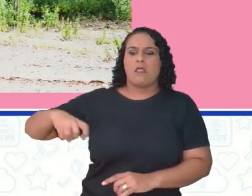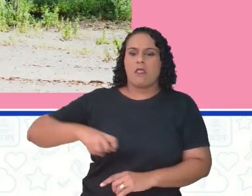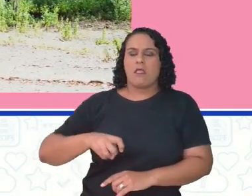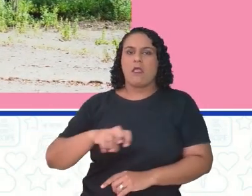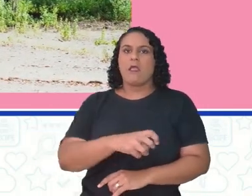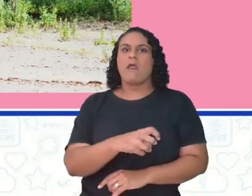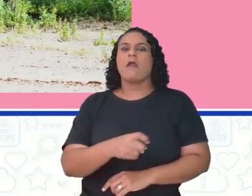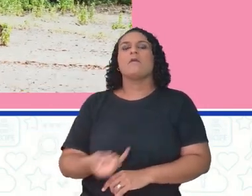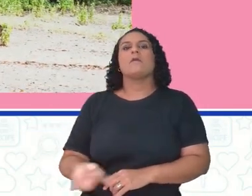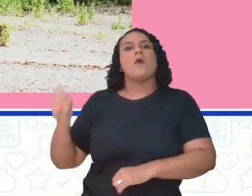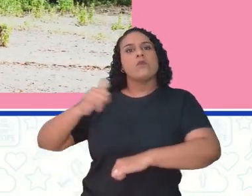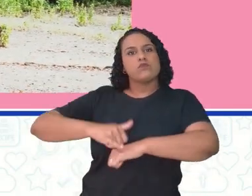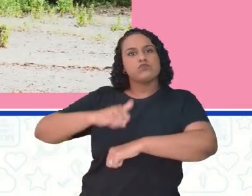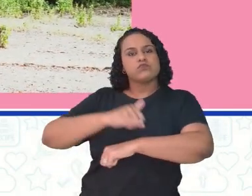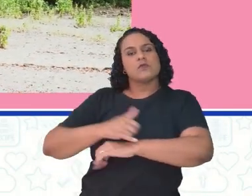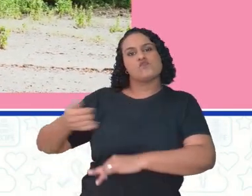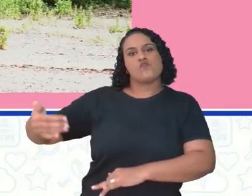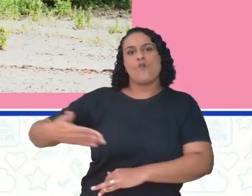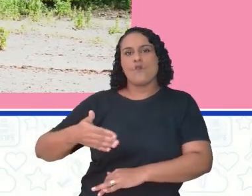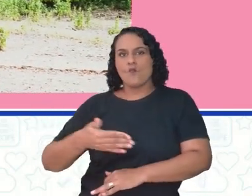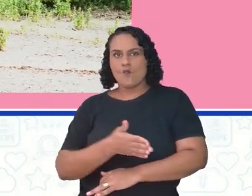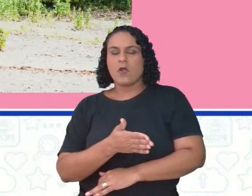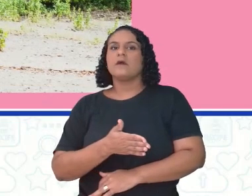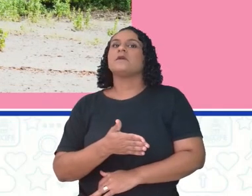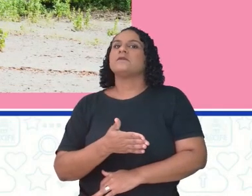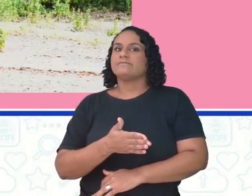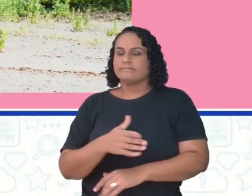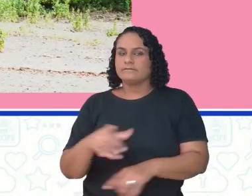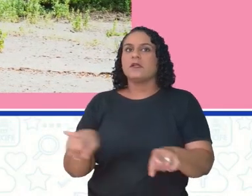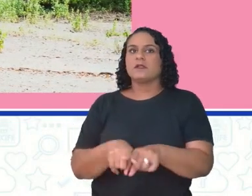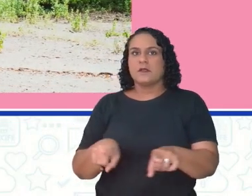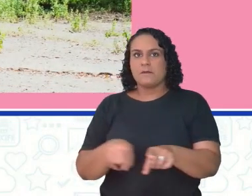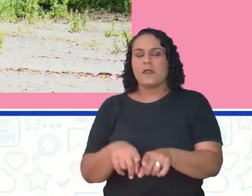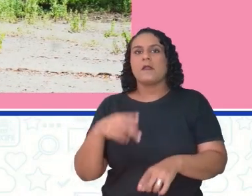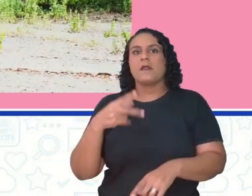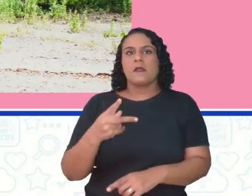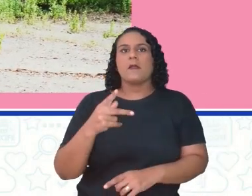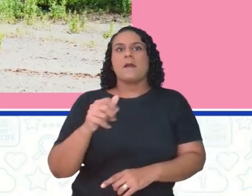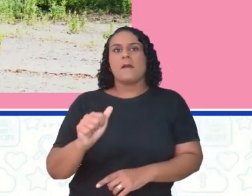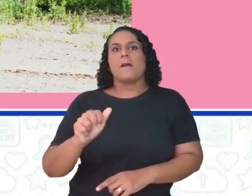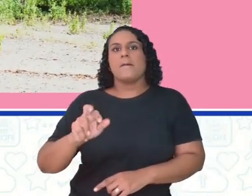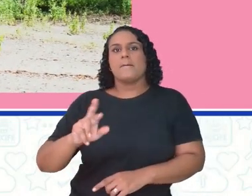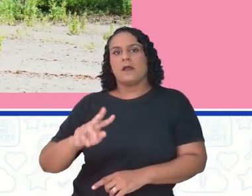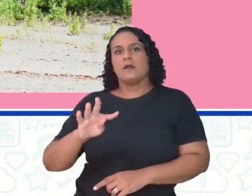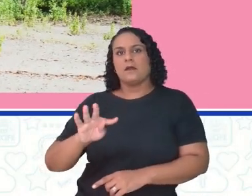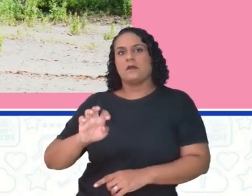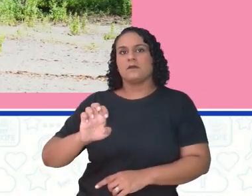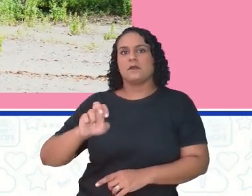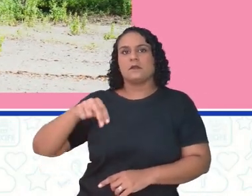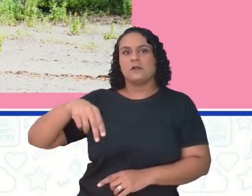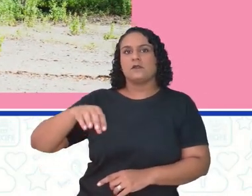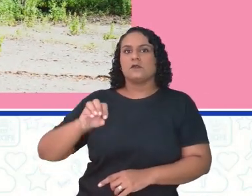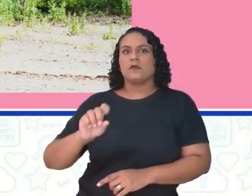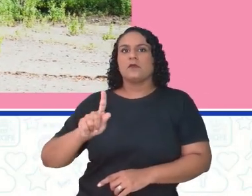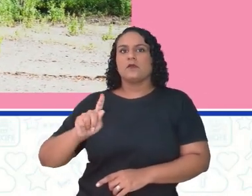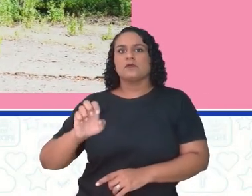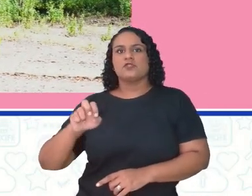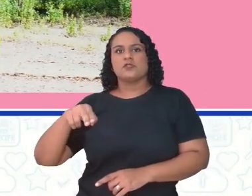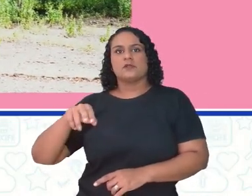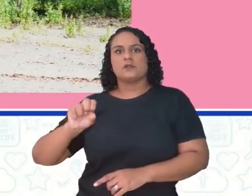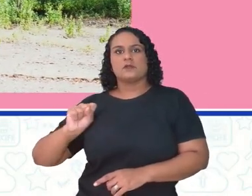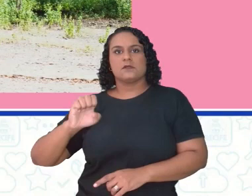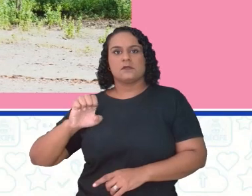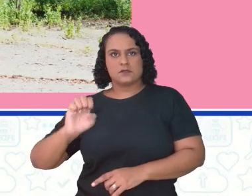e peixes, eles também se reproduzem por partenogênese. O incrível que nós vemos é